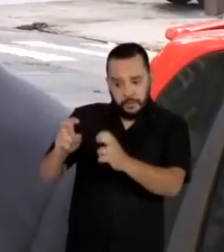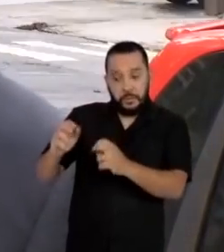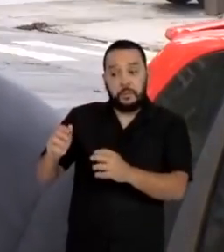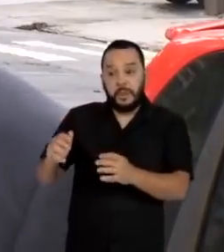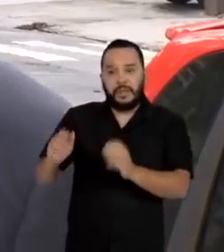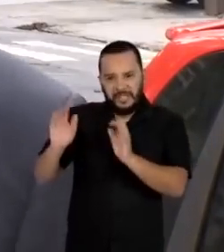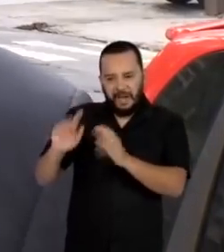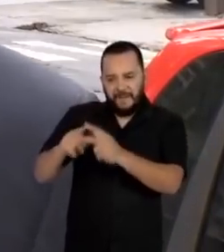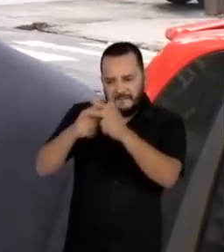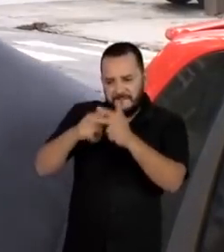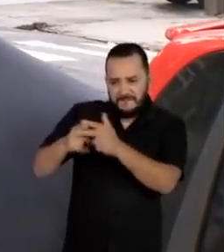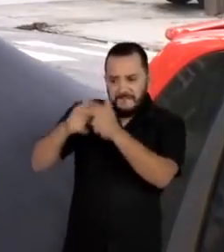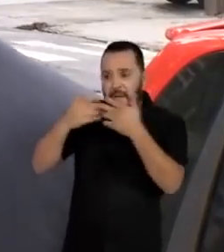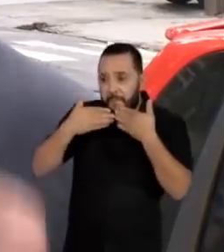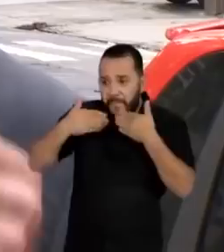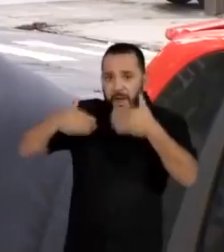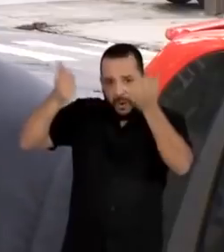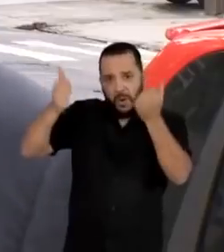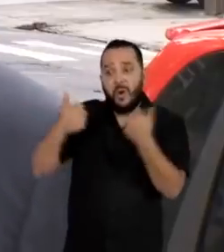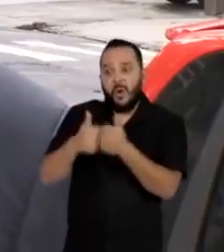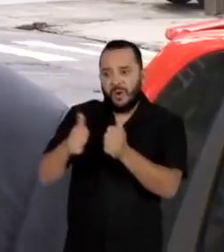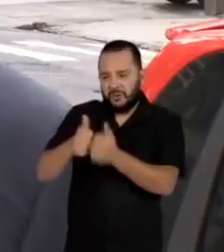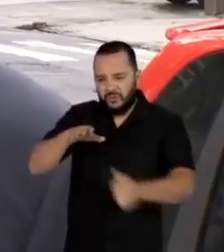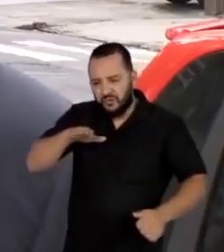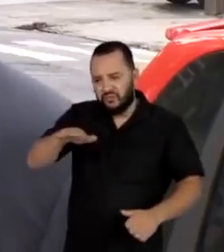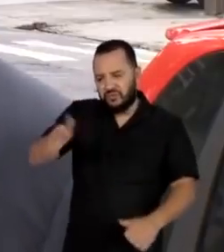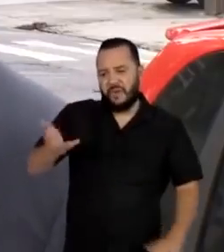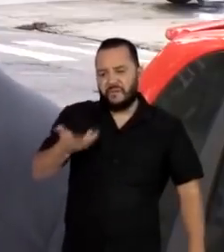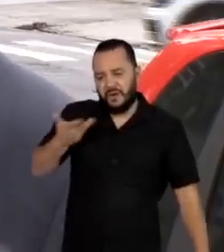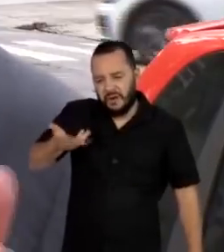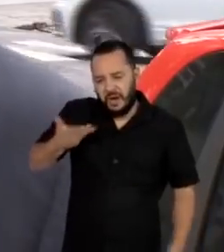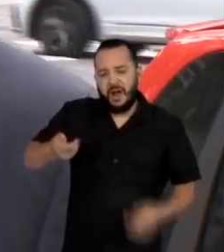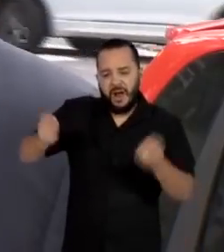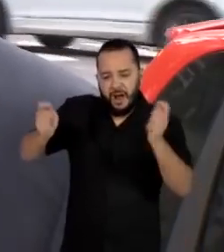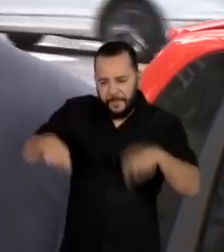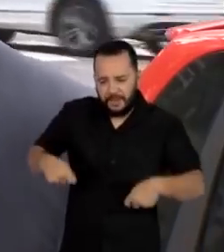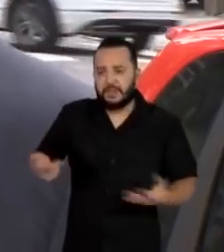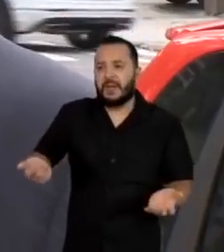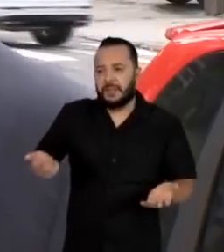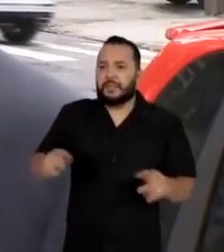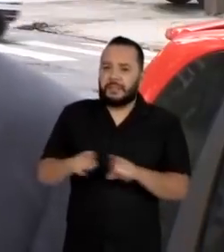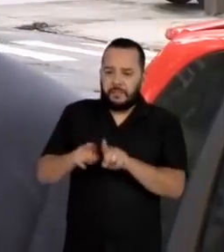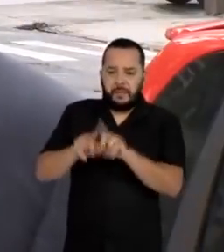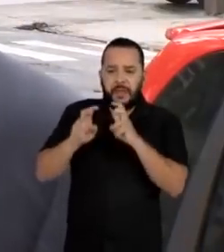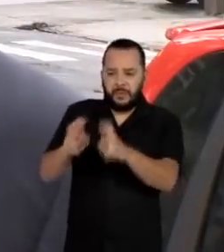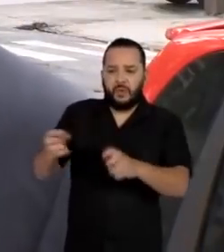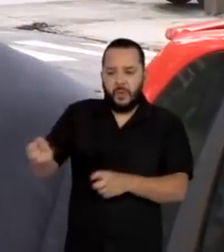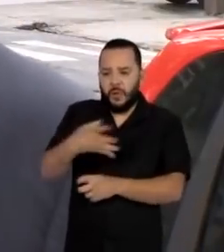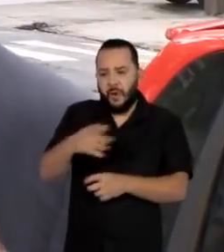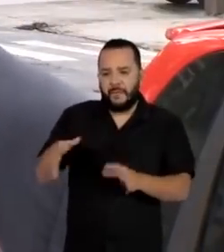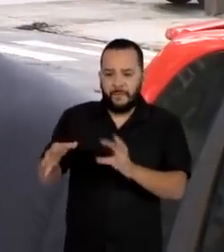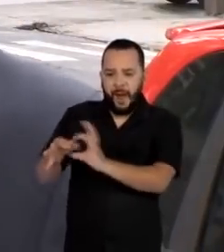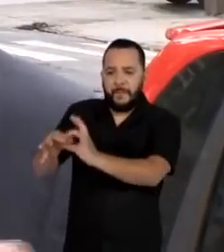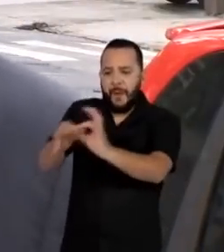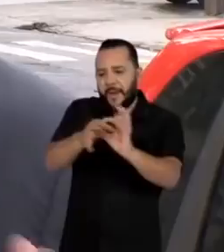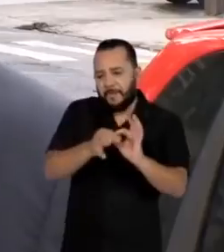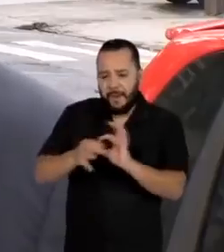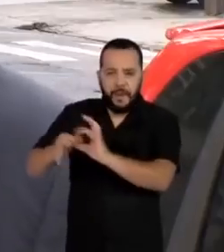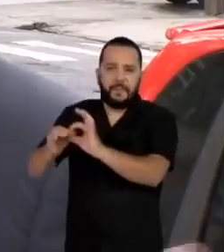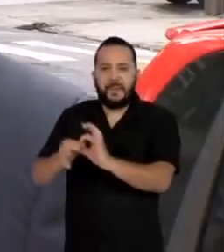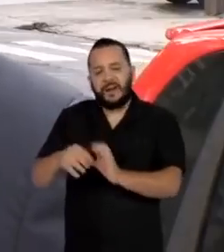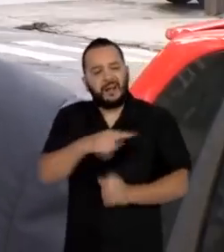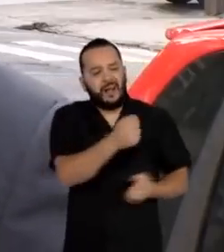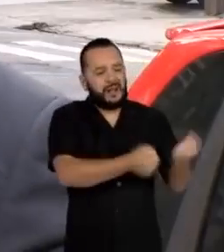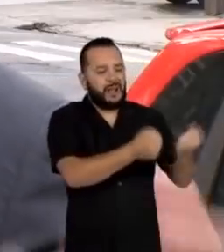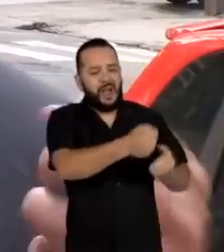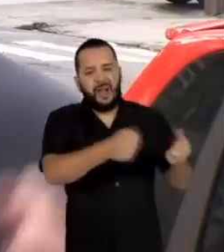capacidade, grandes corredores de ônibus com velocidade, com capacidade, novas linhas de metrô, integrando tudo isso, sim, você